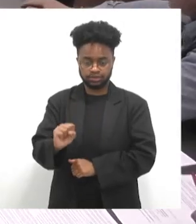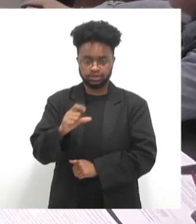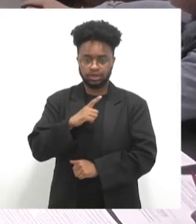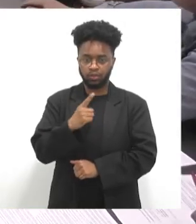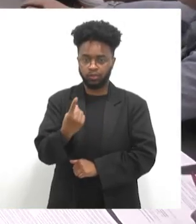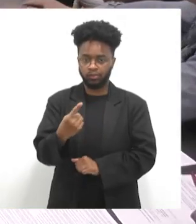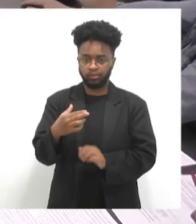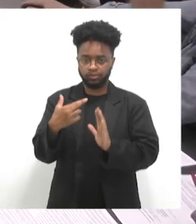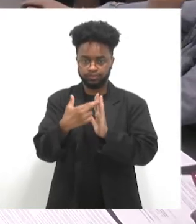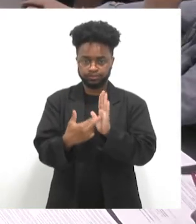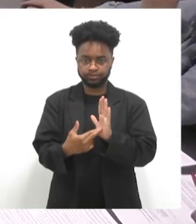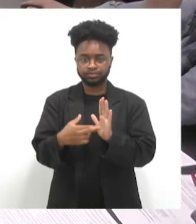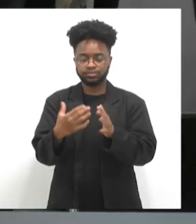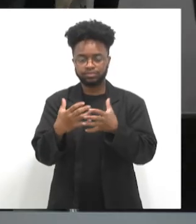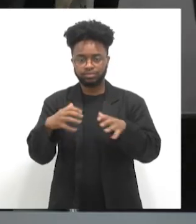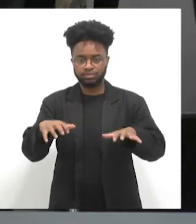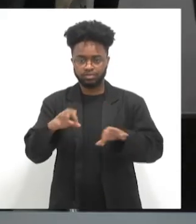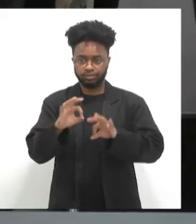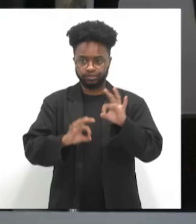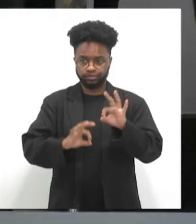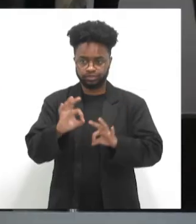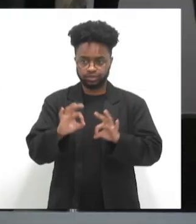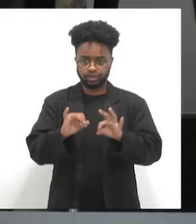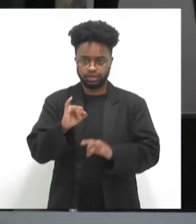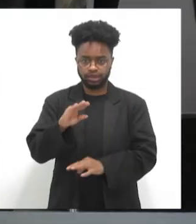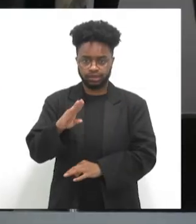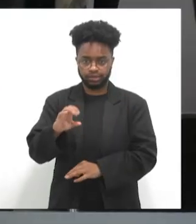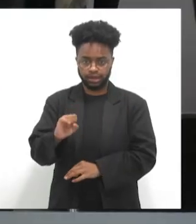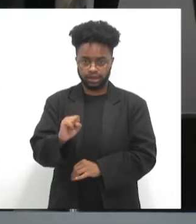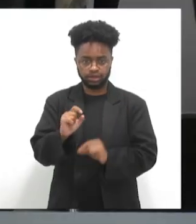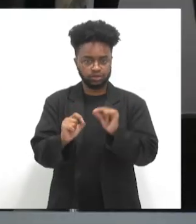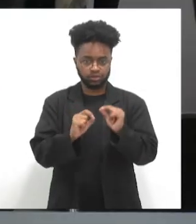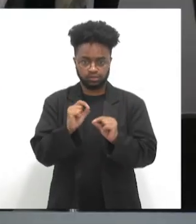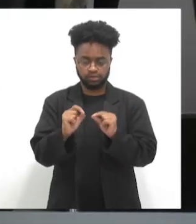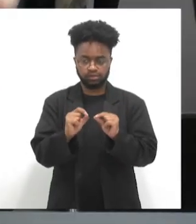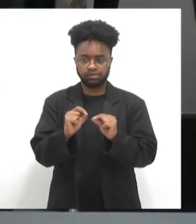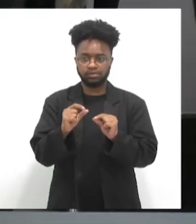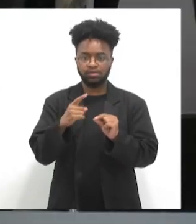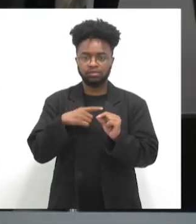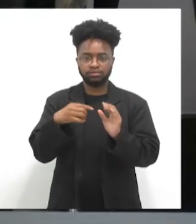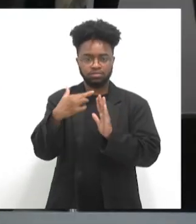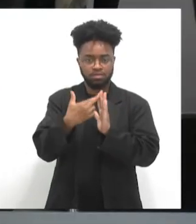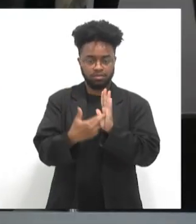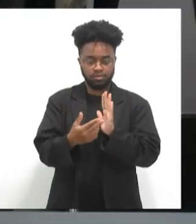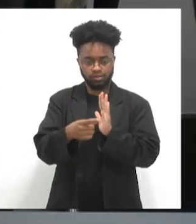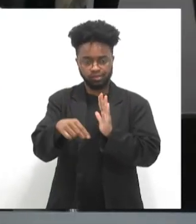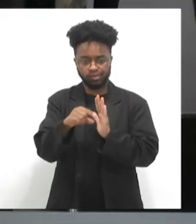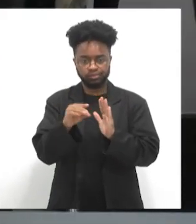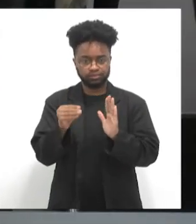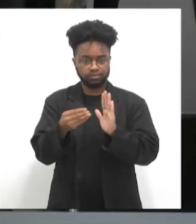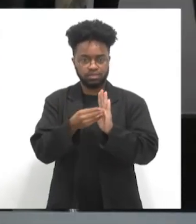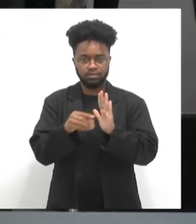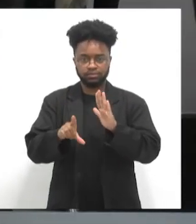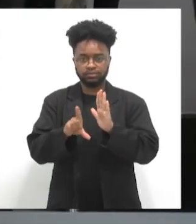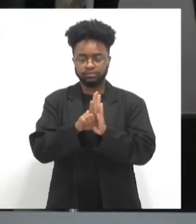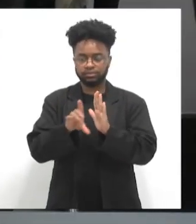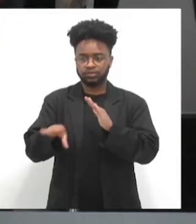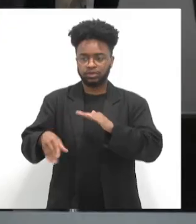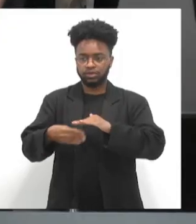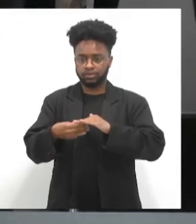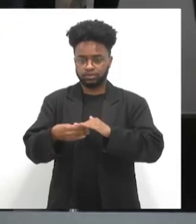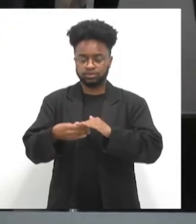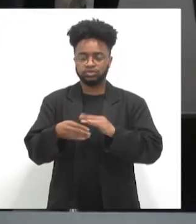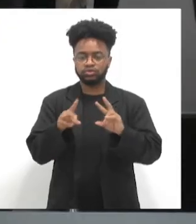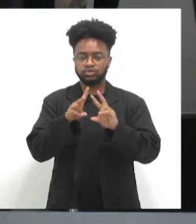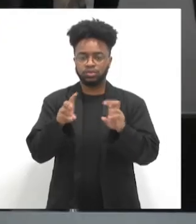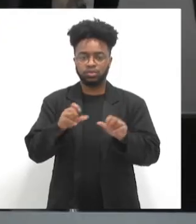de partição do IBS, além dos que está citado na lei complementar da